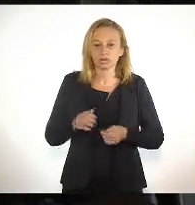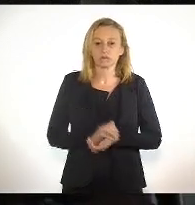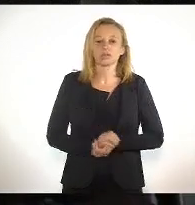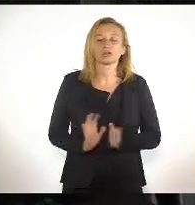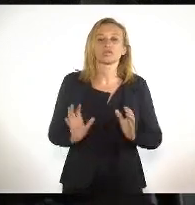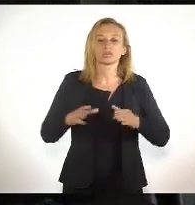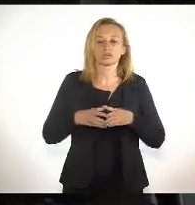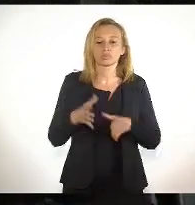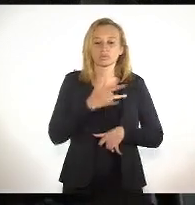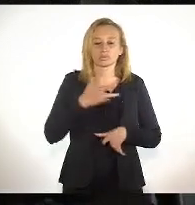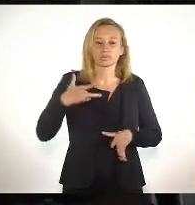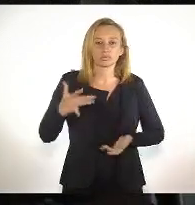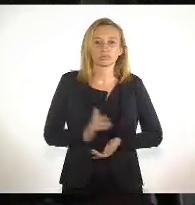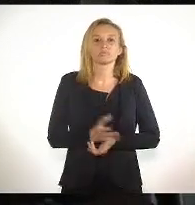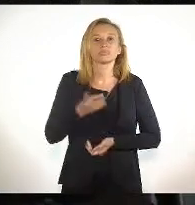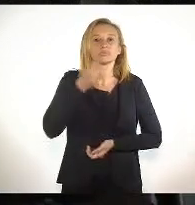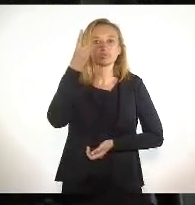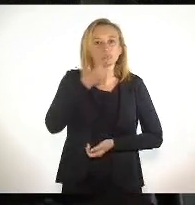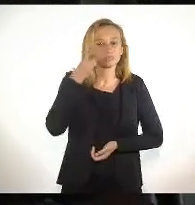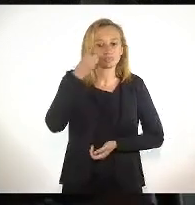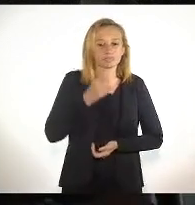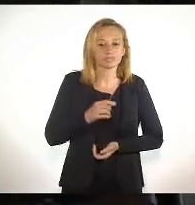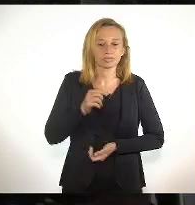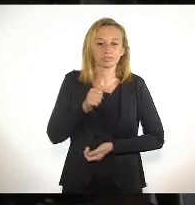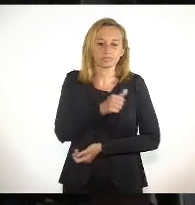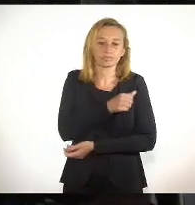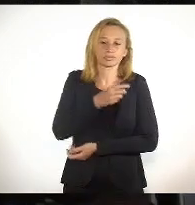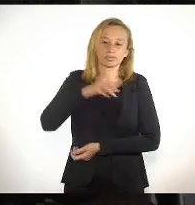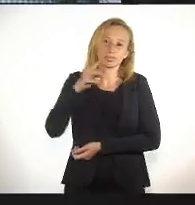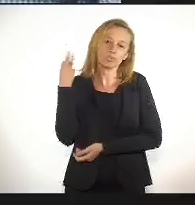Comissão de Saúde, deputada Mônica Francisco.